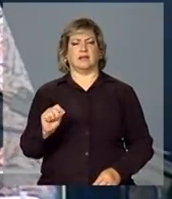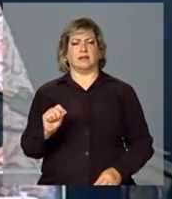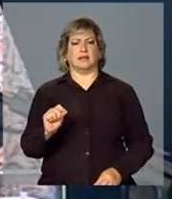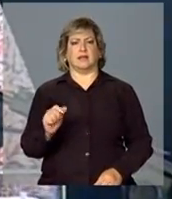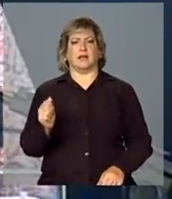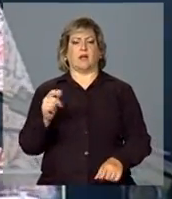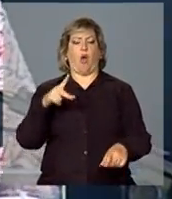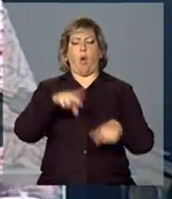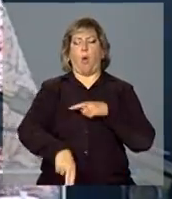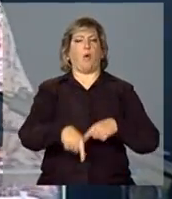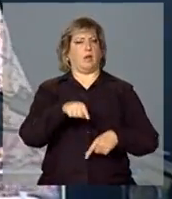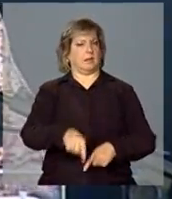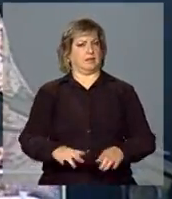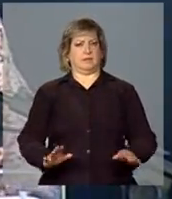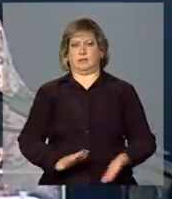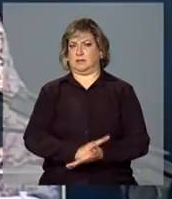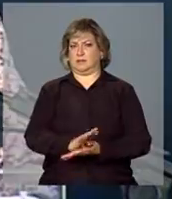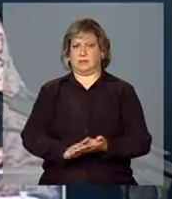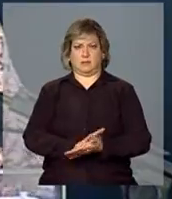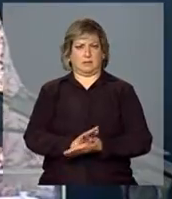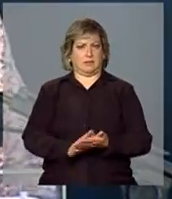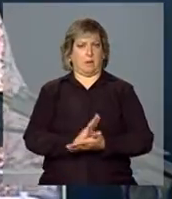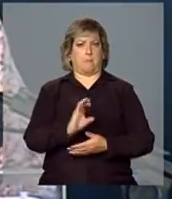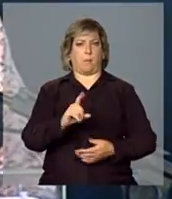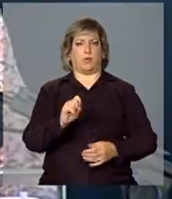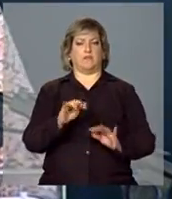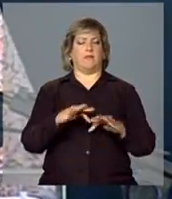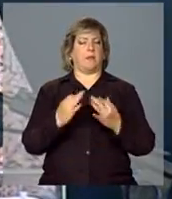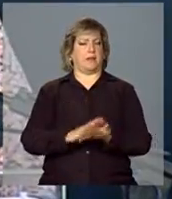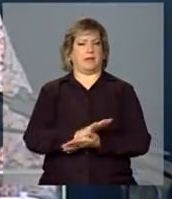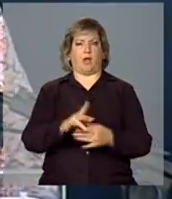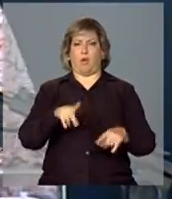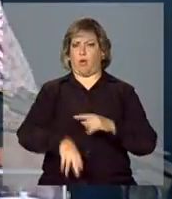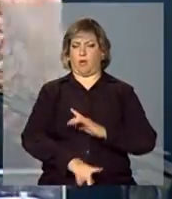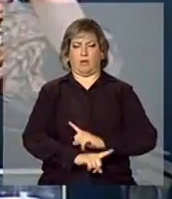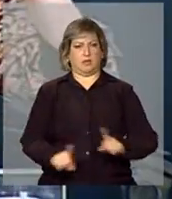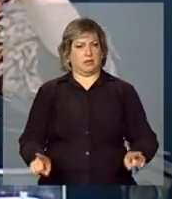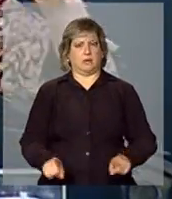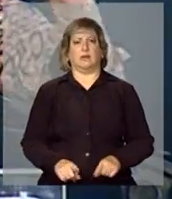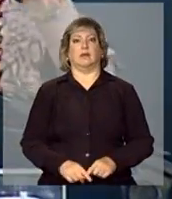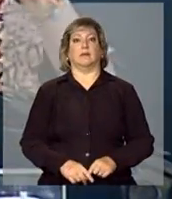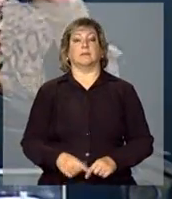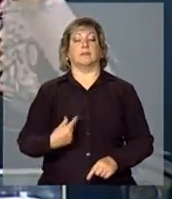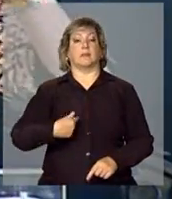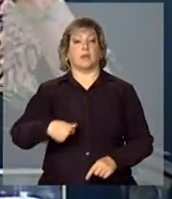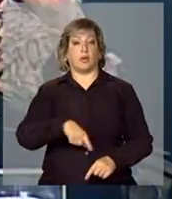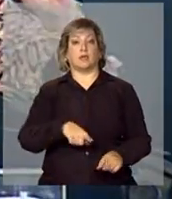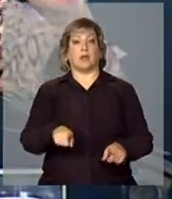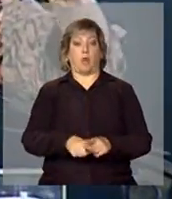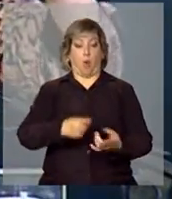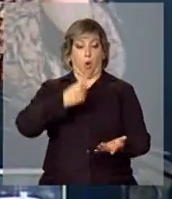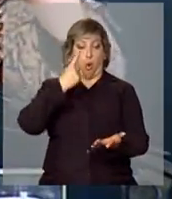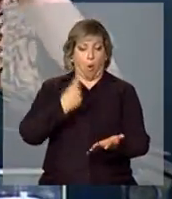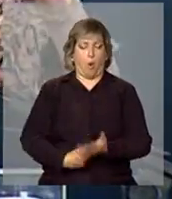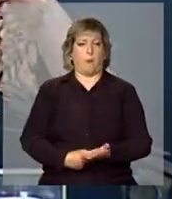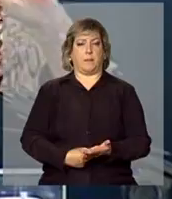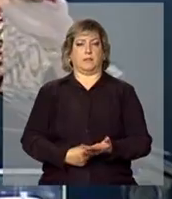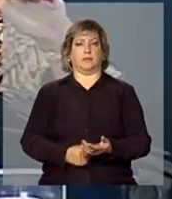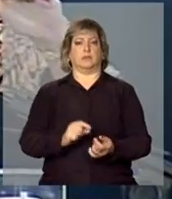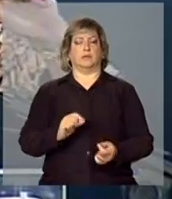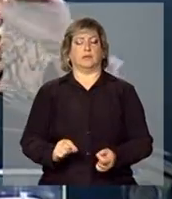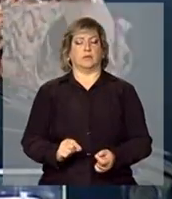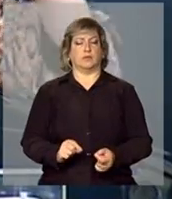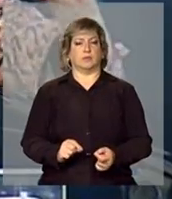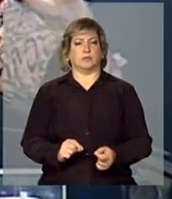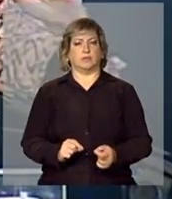do Bolsa Família, assim como não abriremos mão do nosso compromisso com